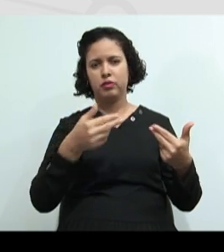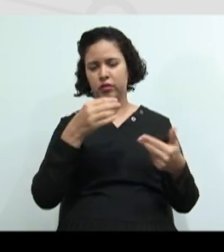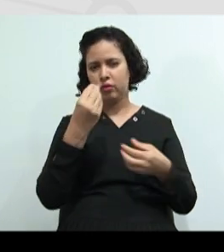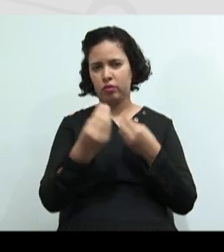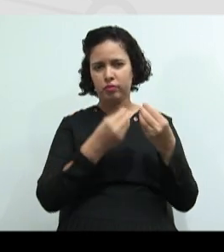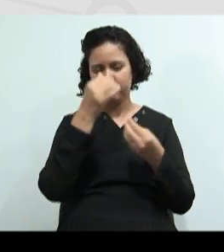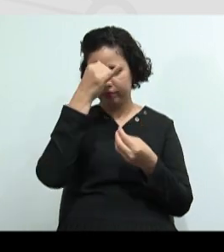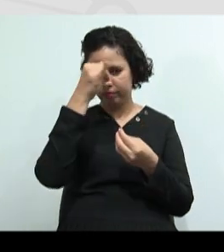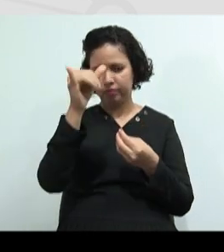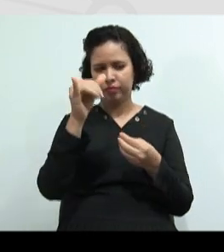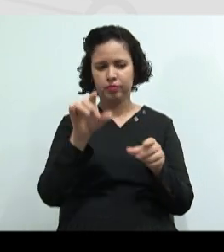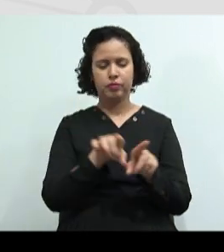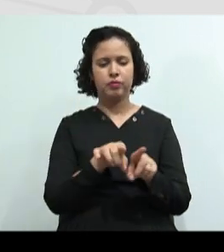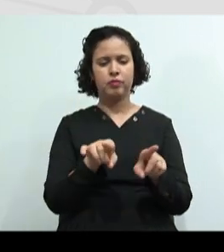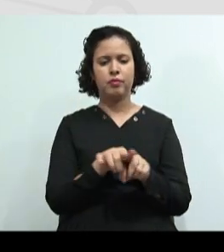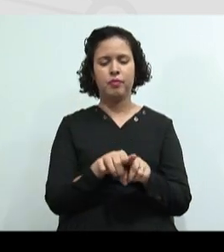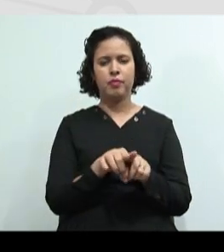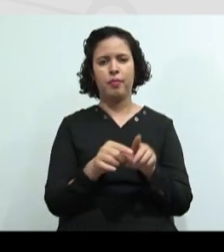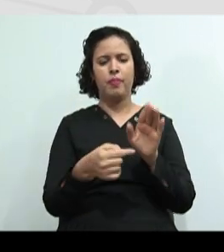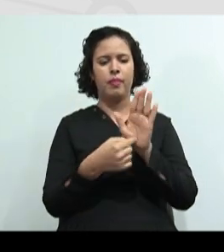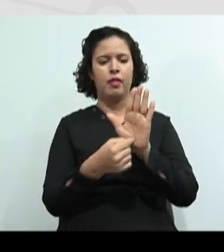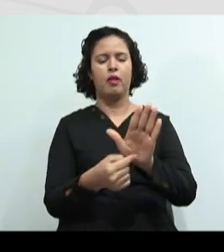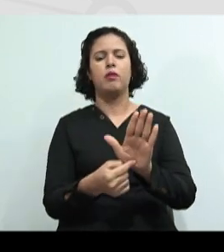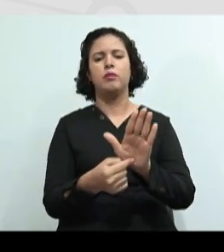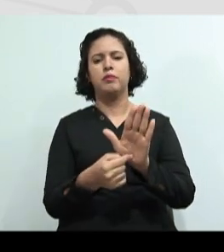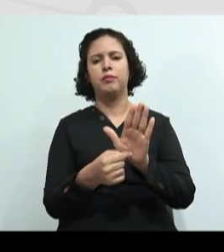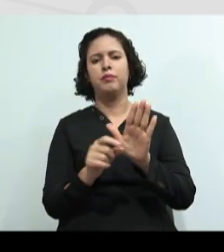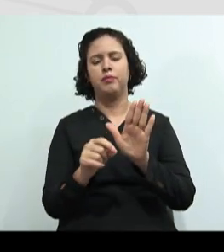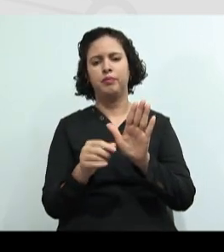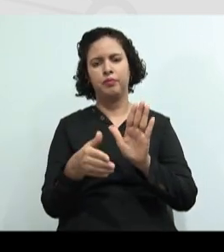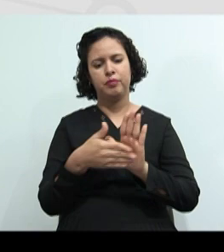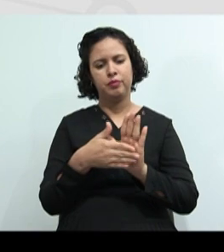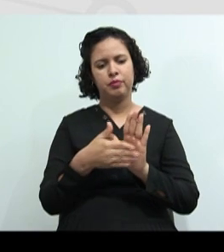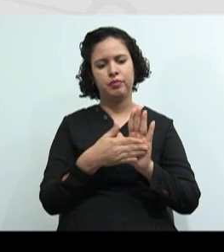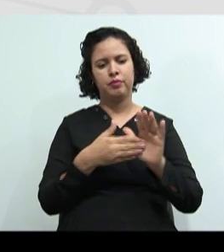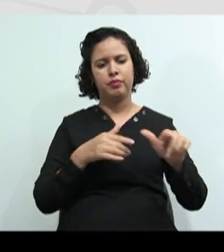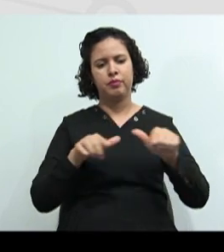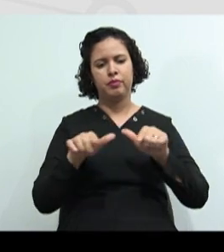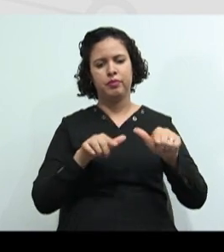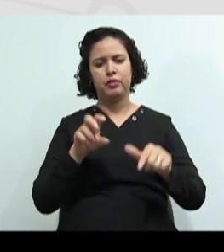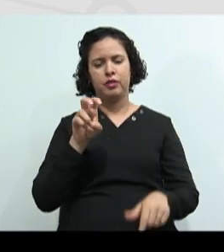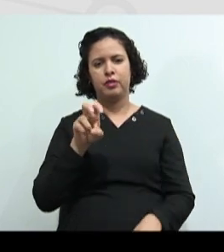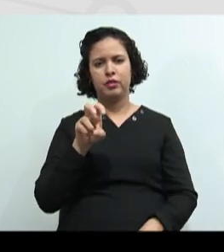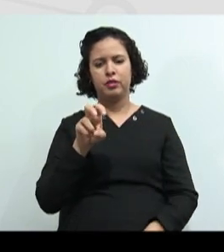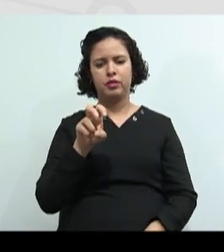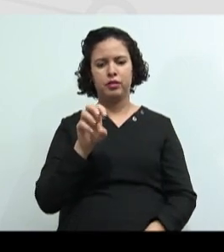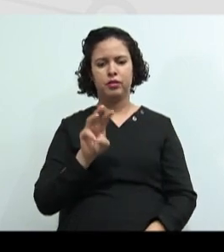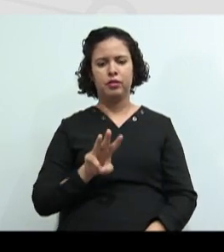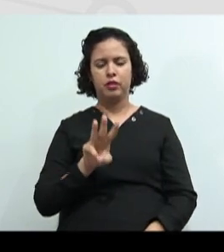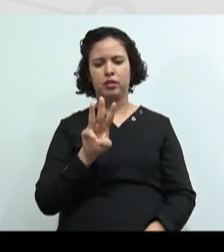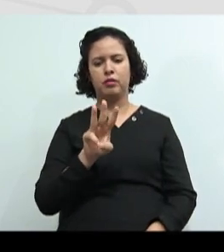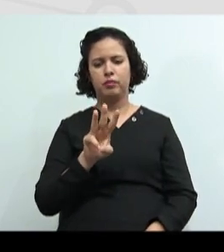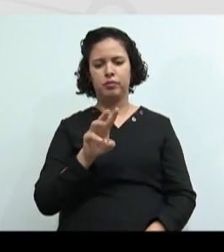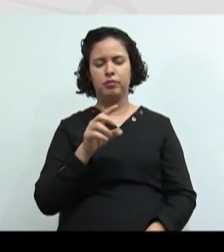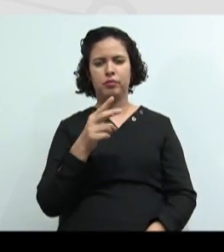E é claro, nós trazemos aqui um modelo muito clássico de um plano de ação, que é o